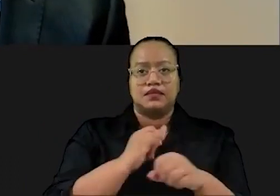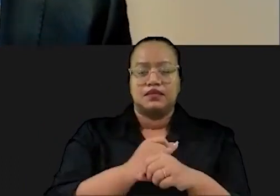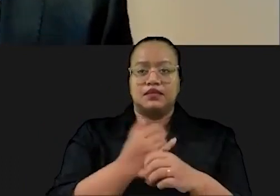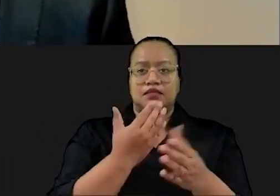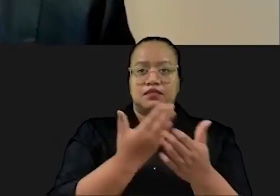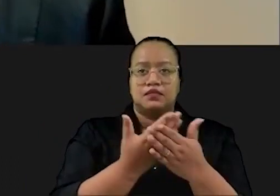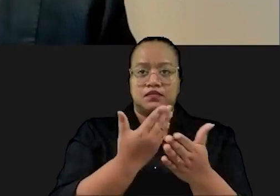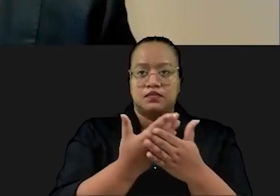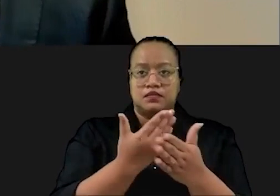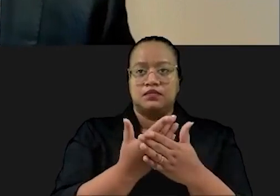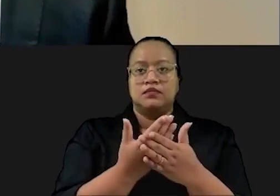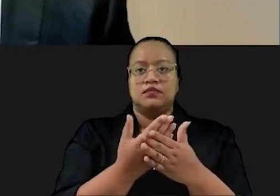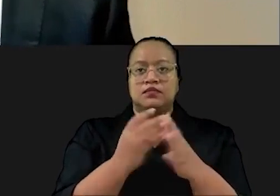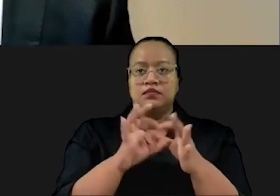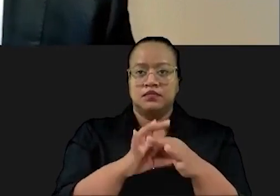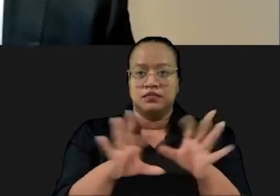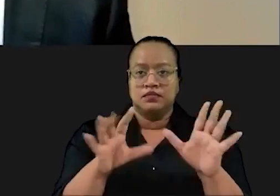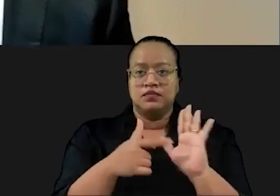público, né?